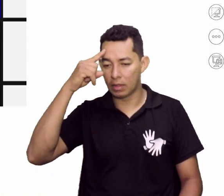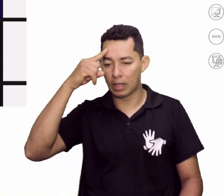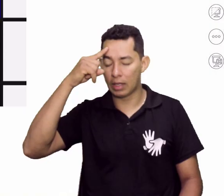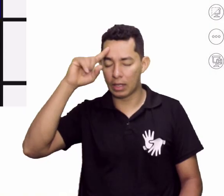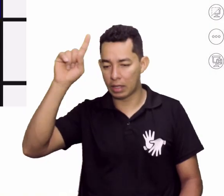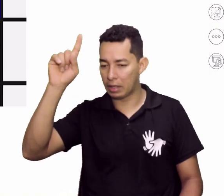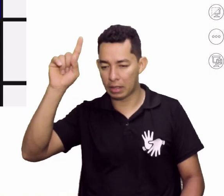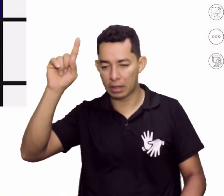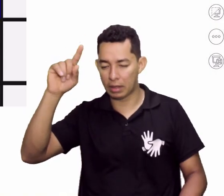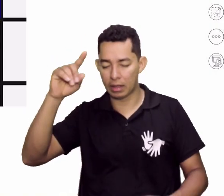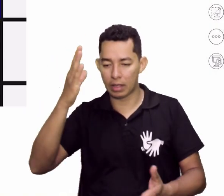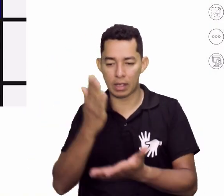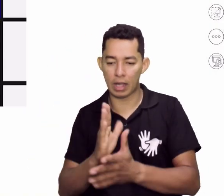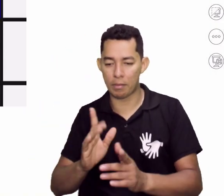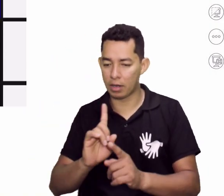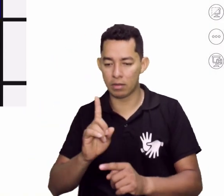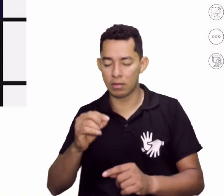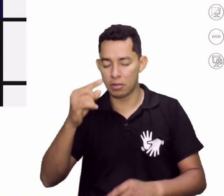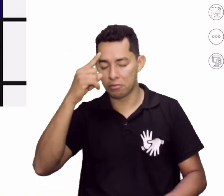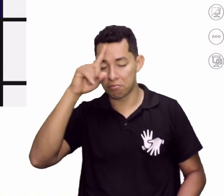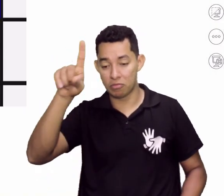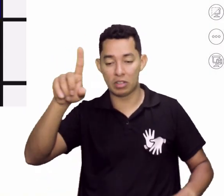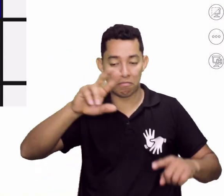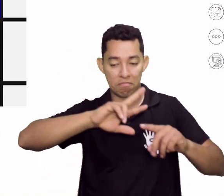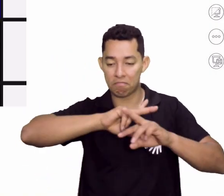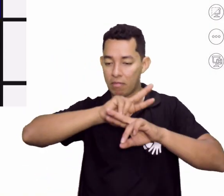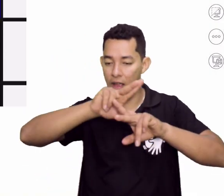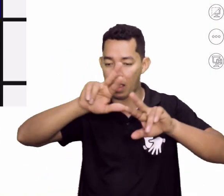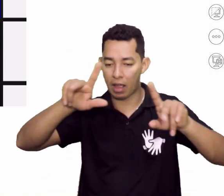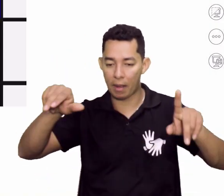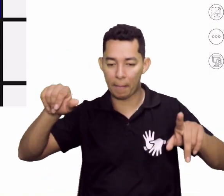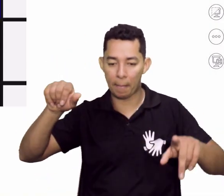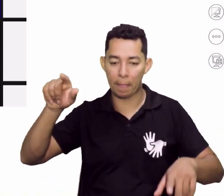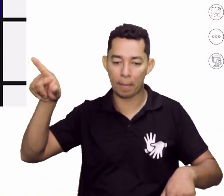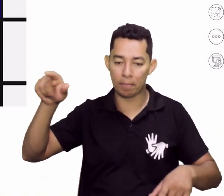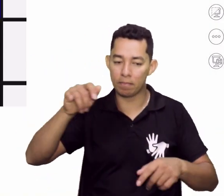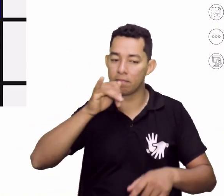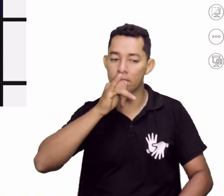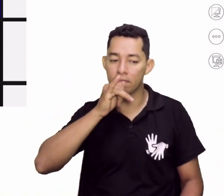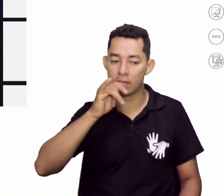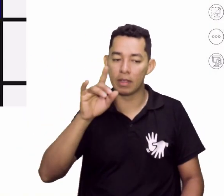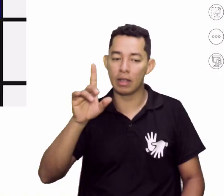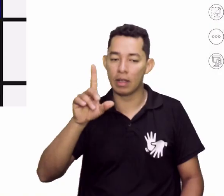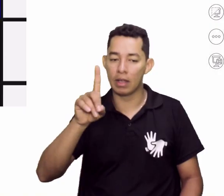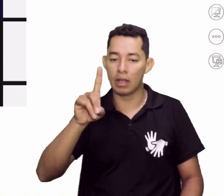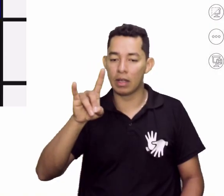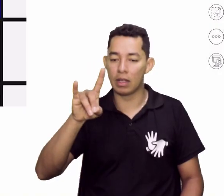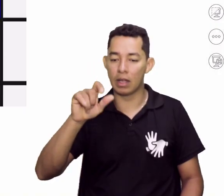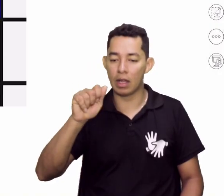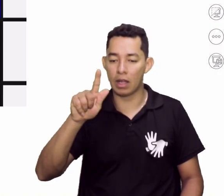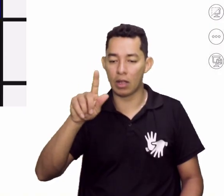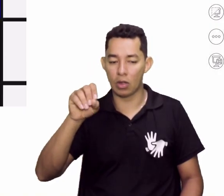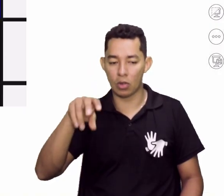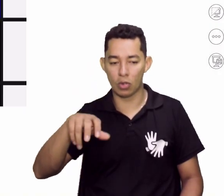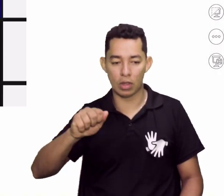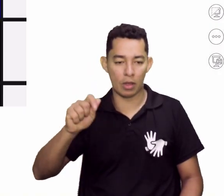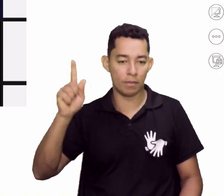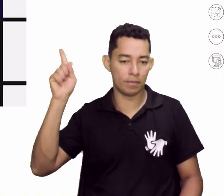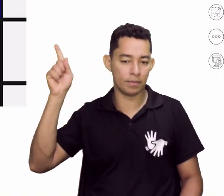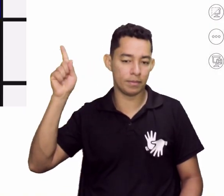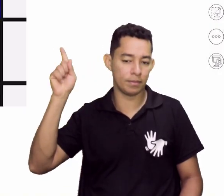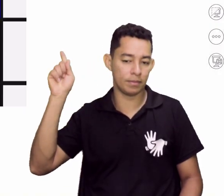de leituras que você pode fazer. Olha aqui também essa diagonal, né, em